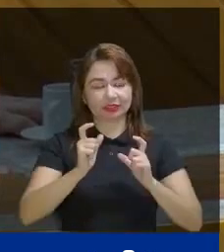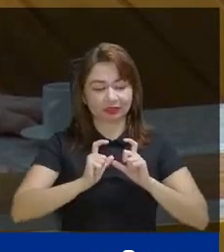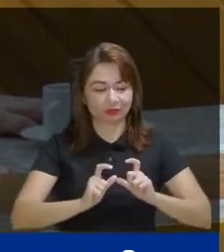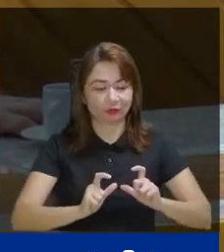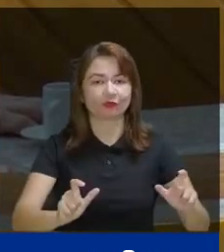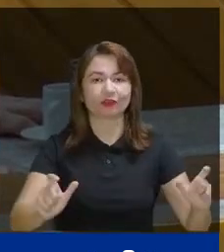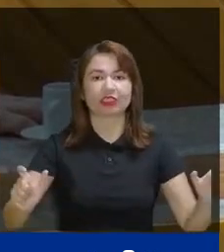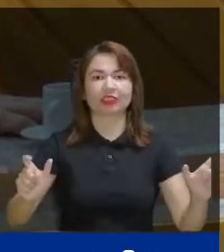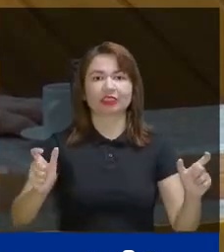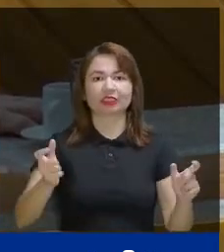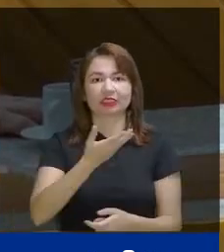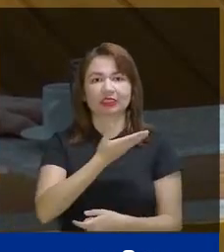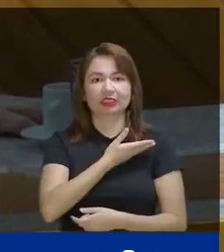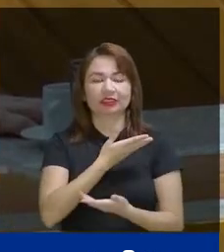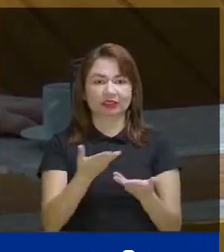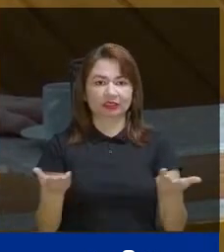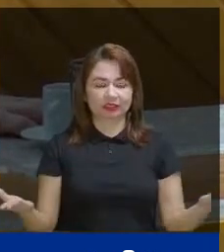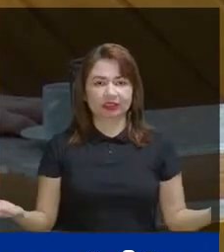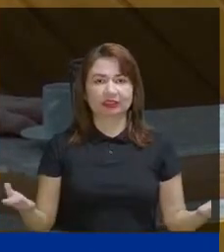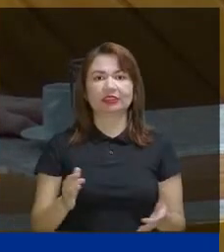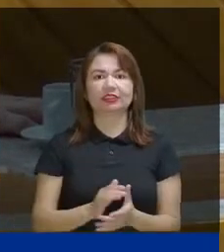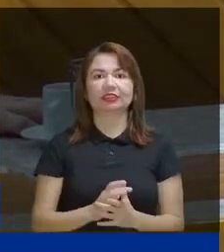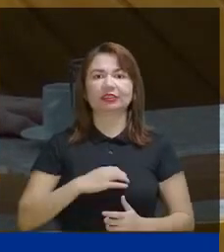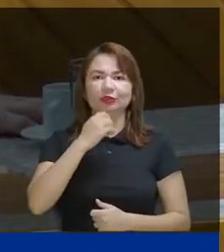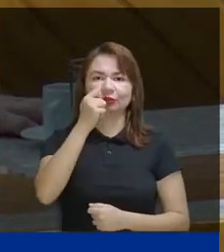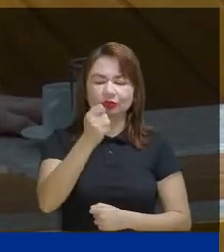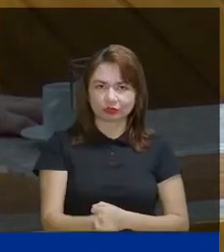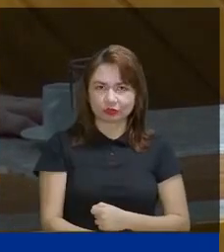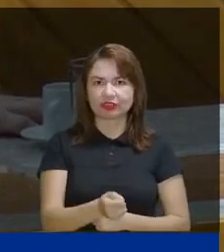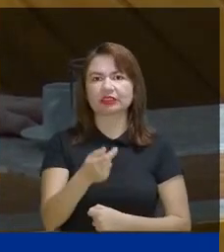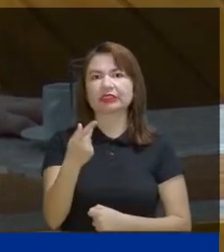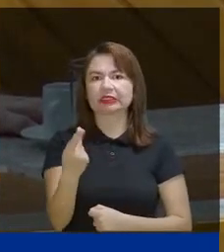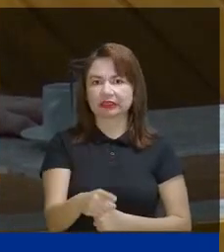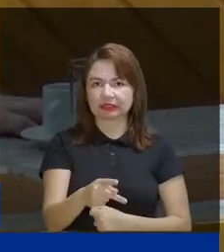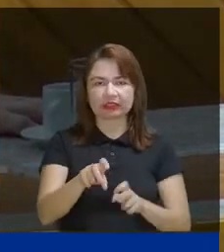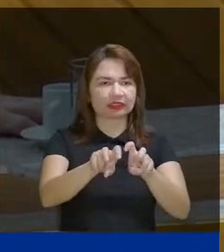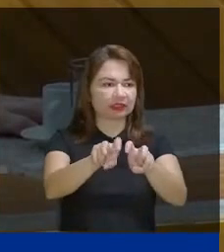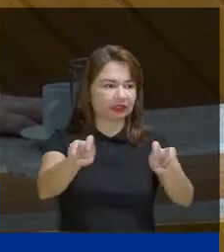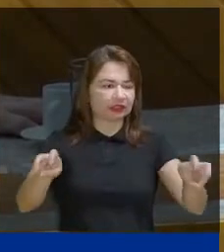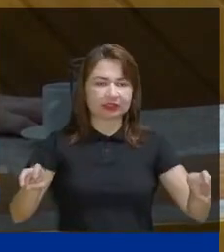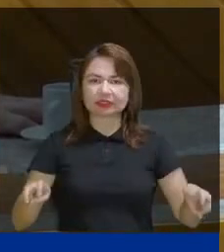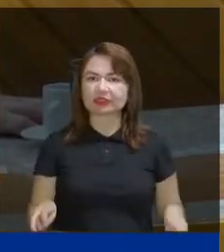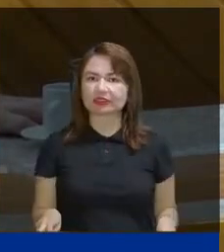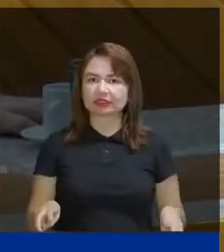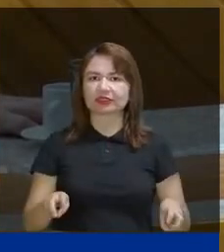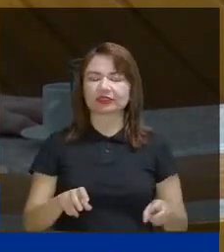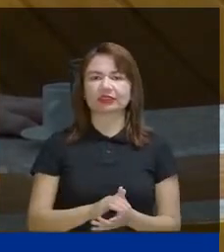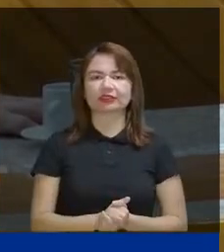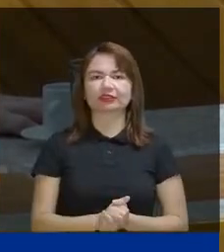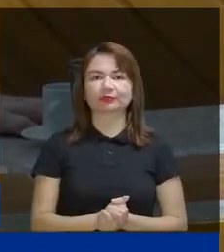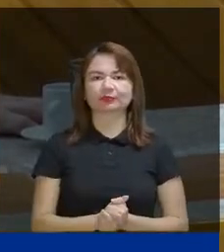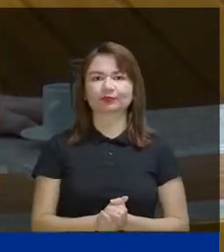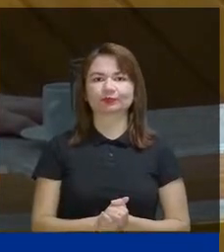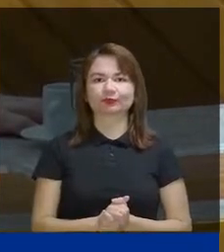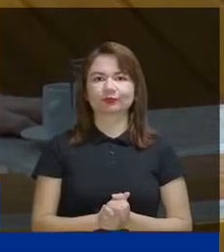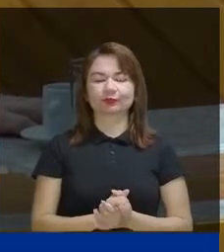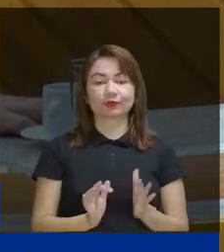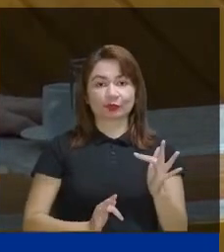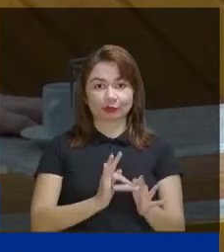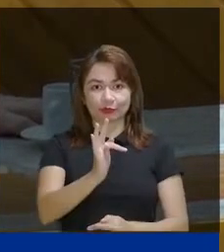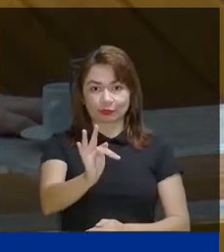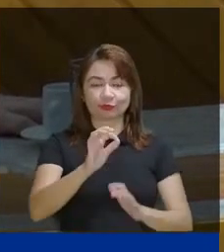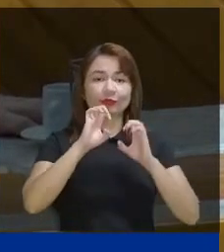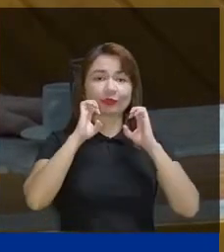os nossos magistrados, magistradas, eventuários e todos, para que somem nos próximos